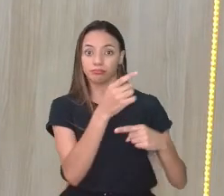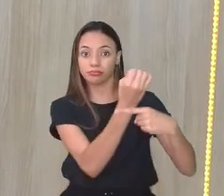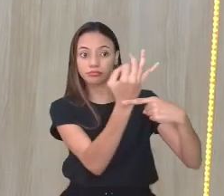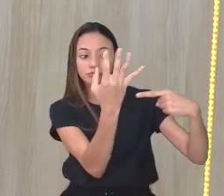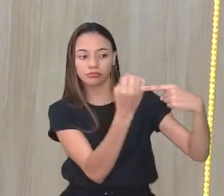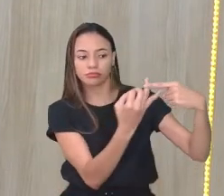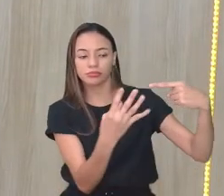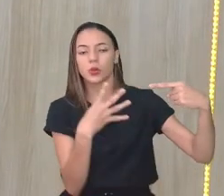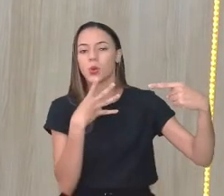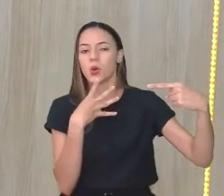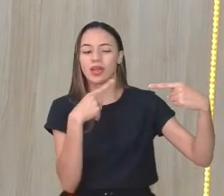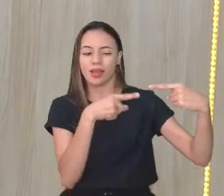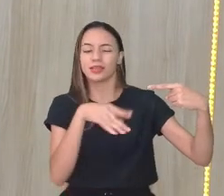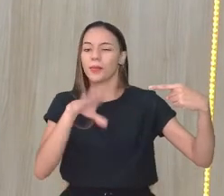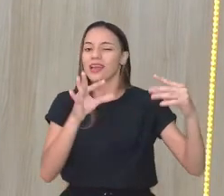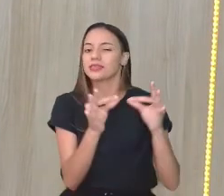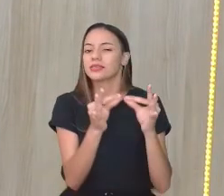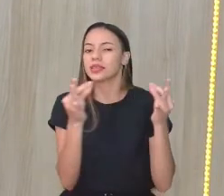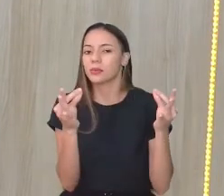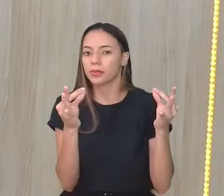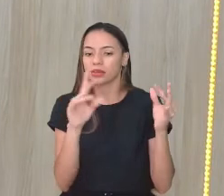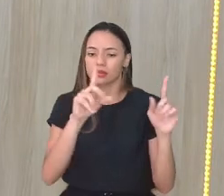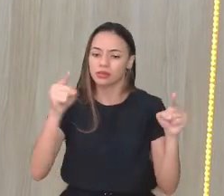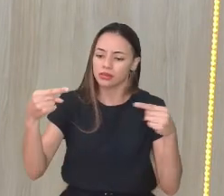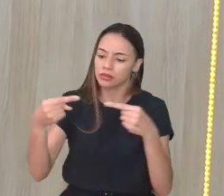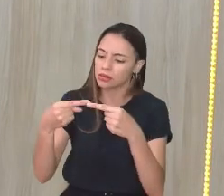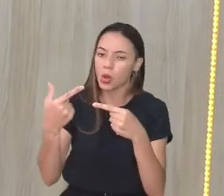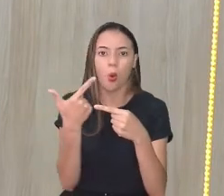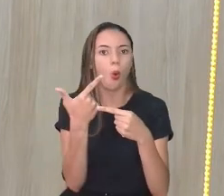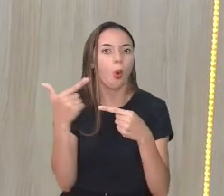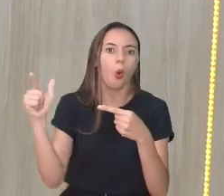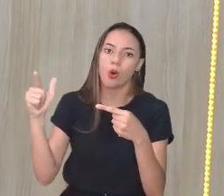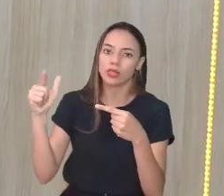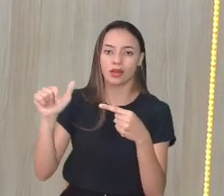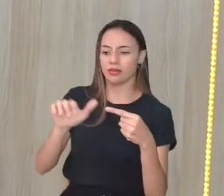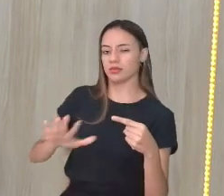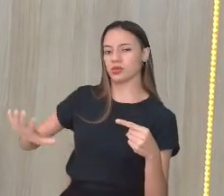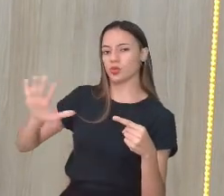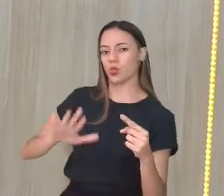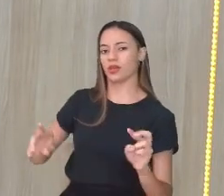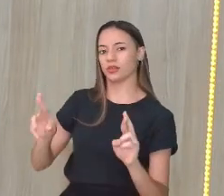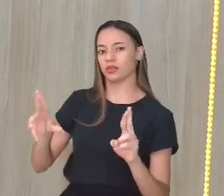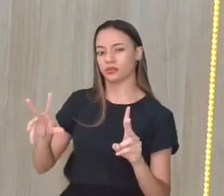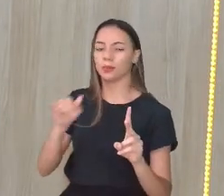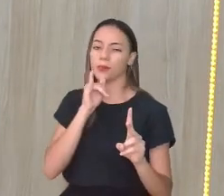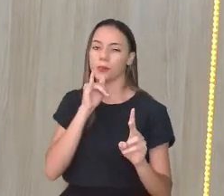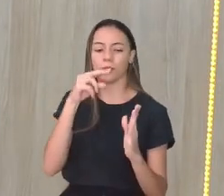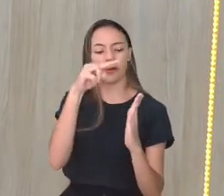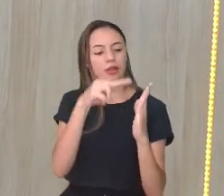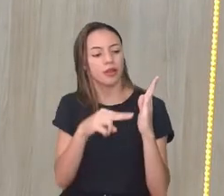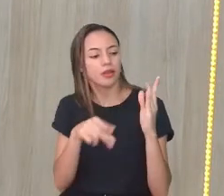que a gente conhece de forma mais simples e relacionar com várias outras situações,